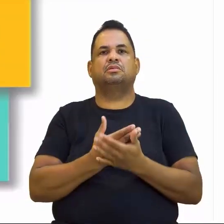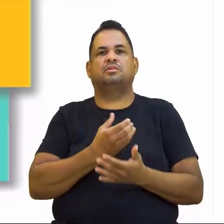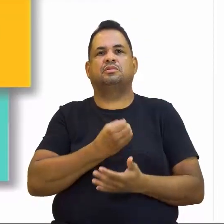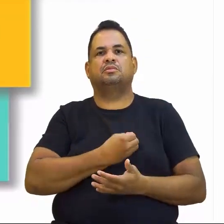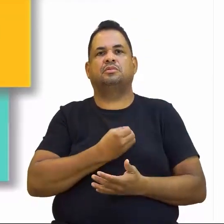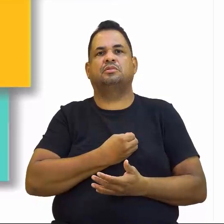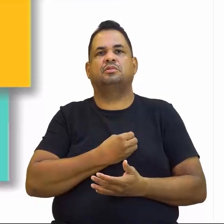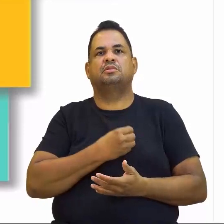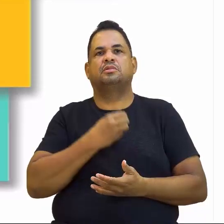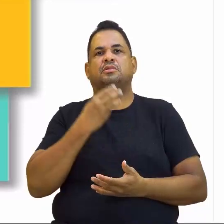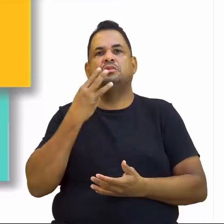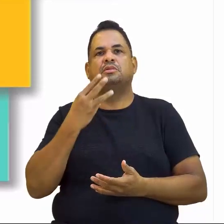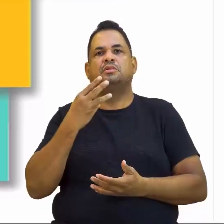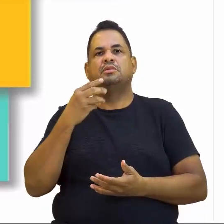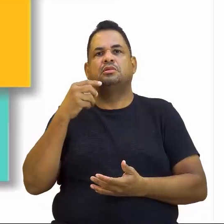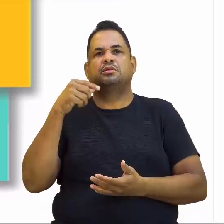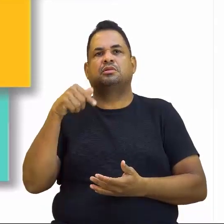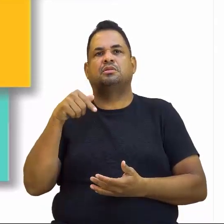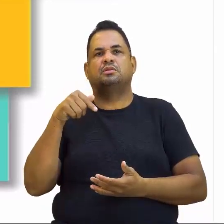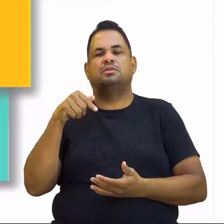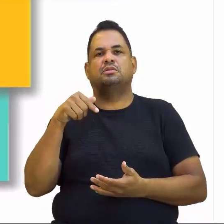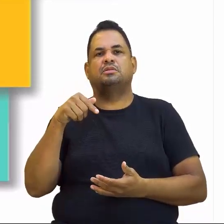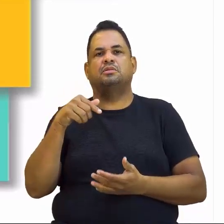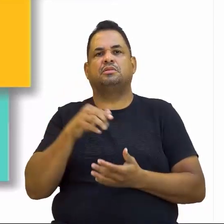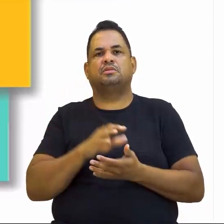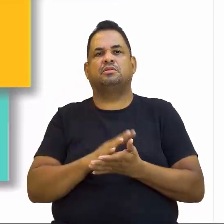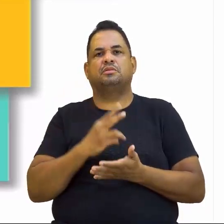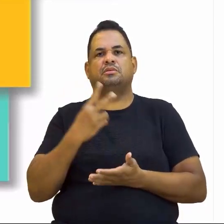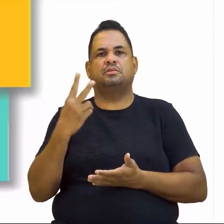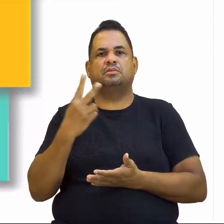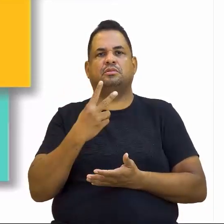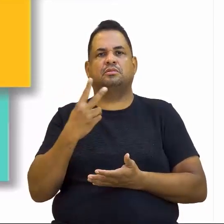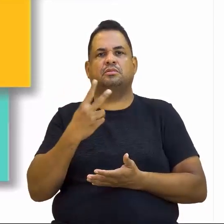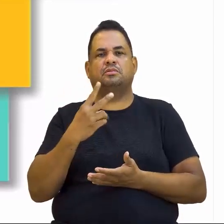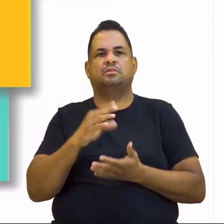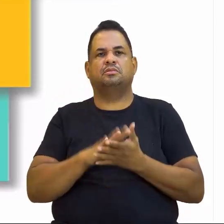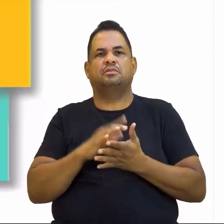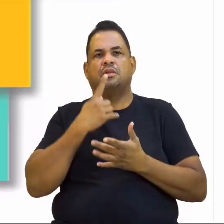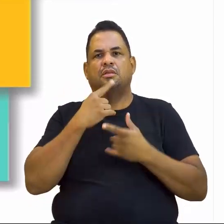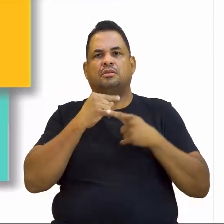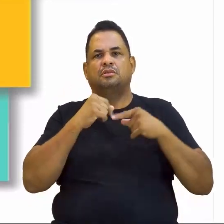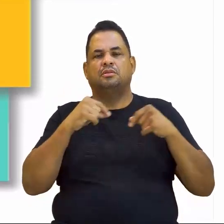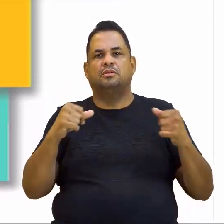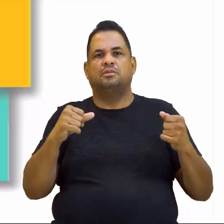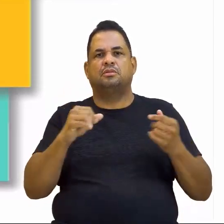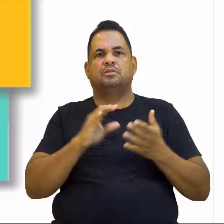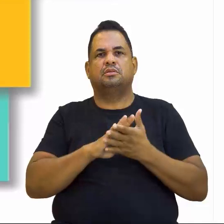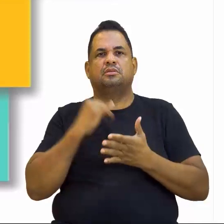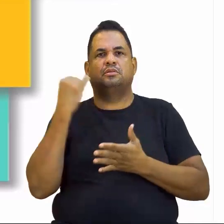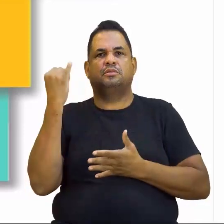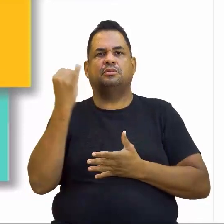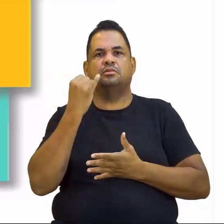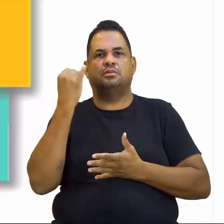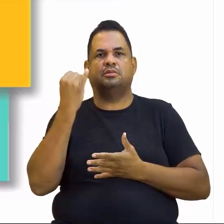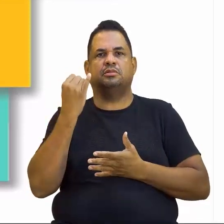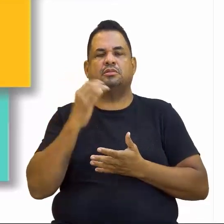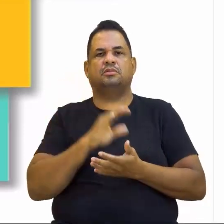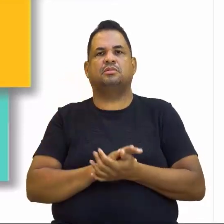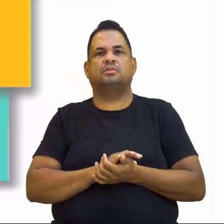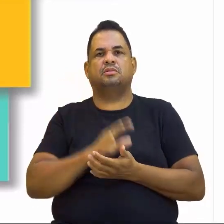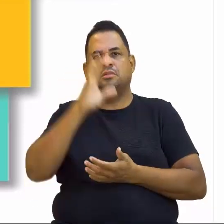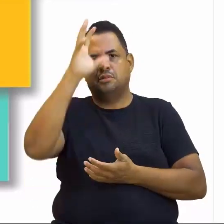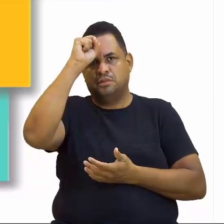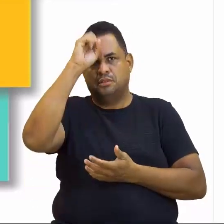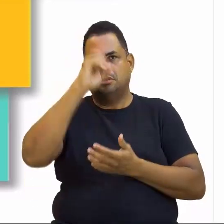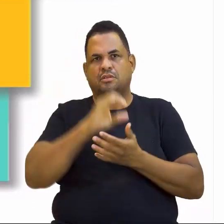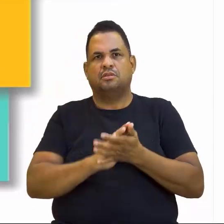37. Aqui, nessa segunda parte sobre os sais, uma coisa muito importante que nós vamos aprender é sobre